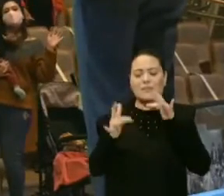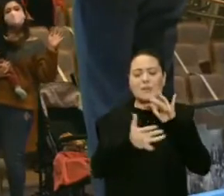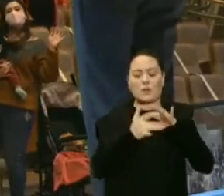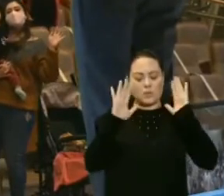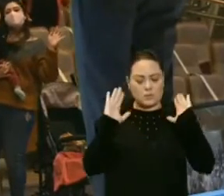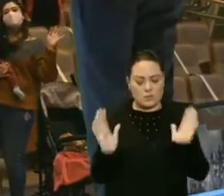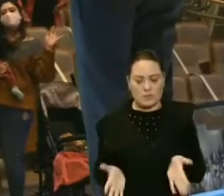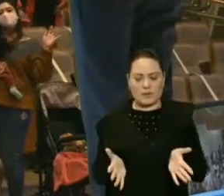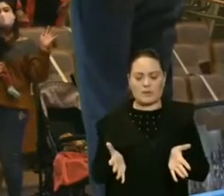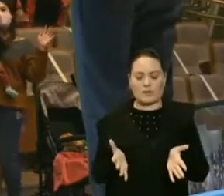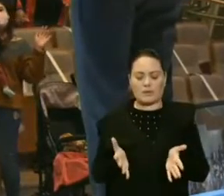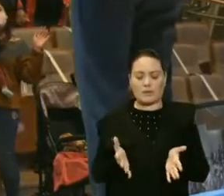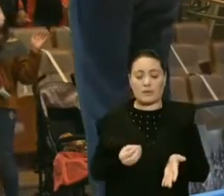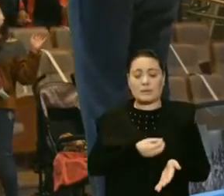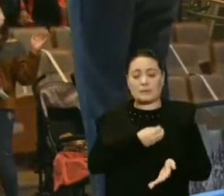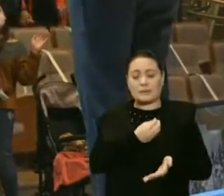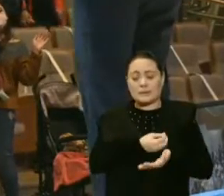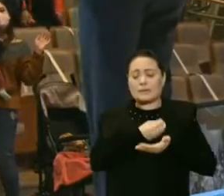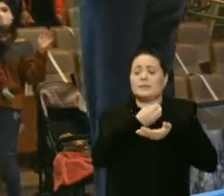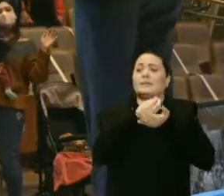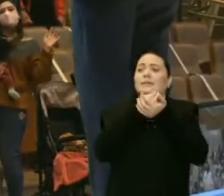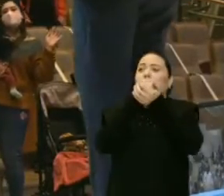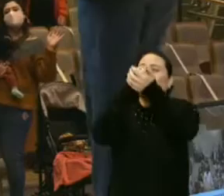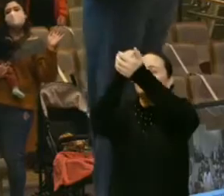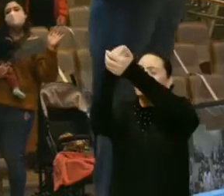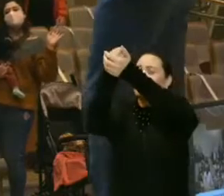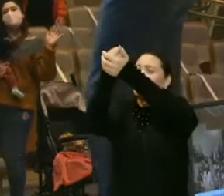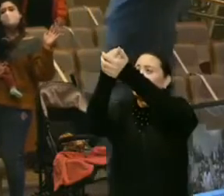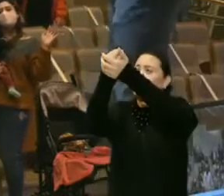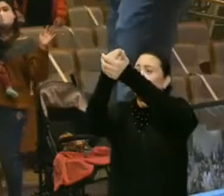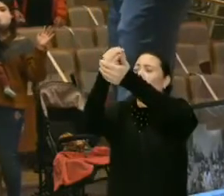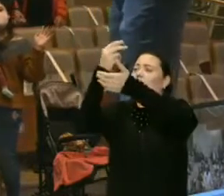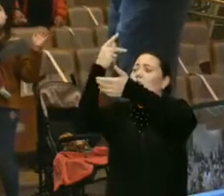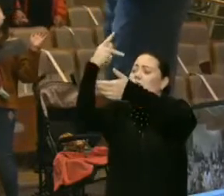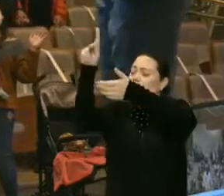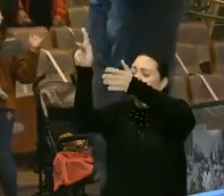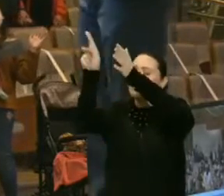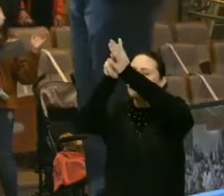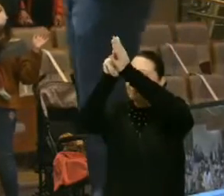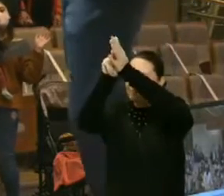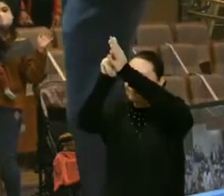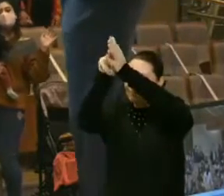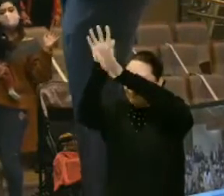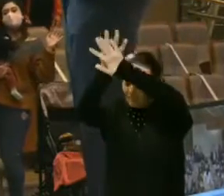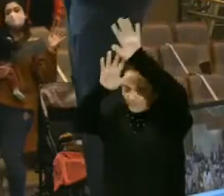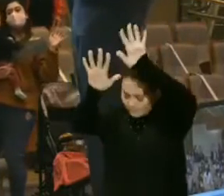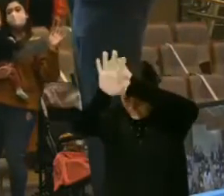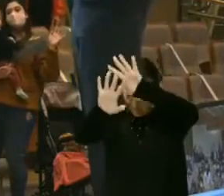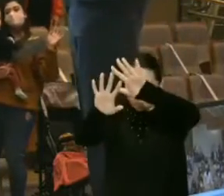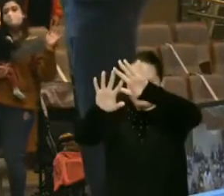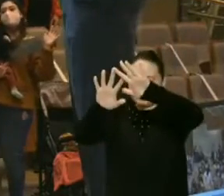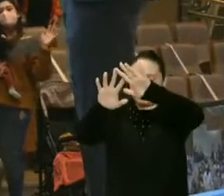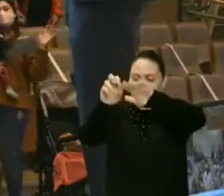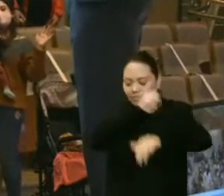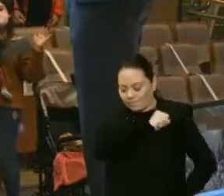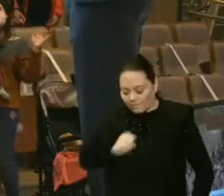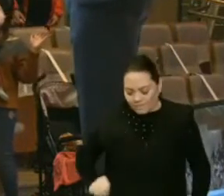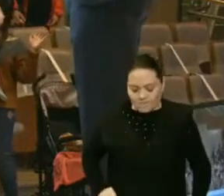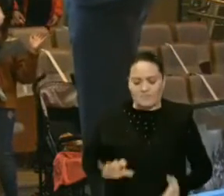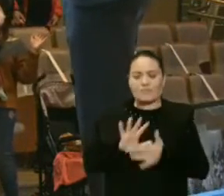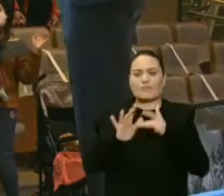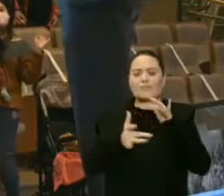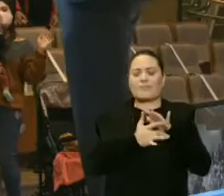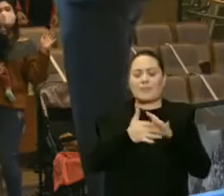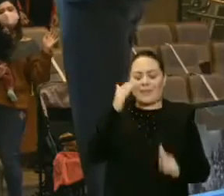hoje entrego a minha vida nas tuas mãos. Senhor Jesus,